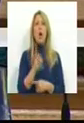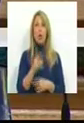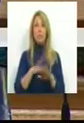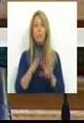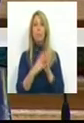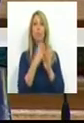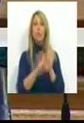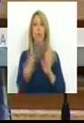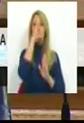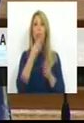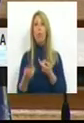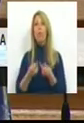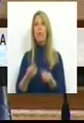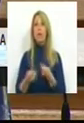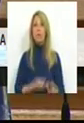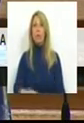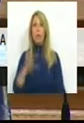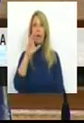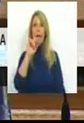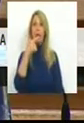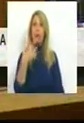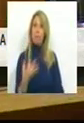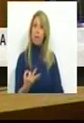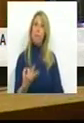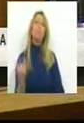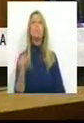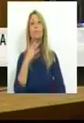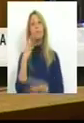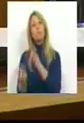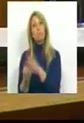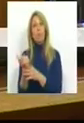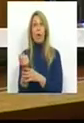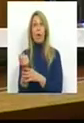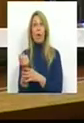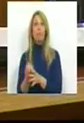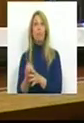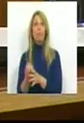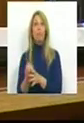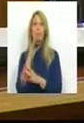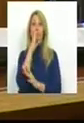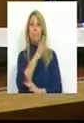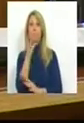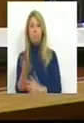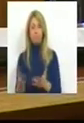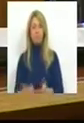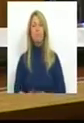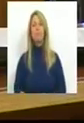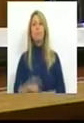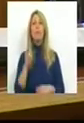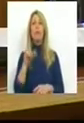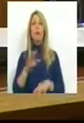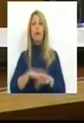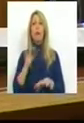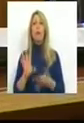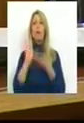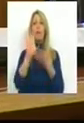de governação da RTP, que foi implementado pelo anterior Governo, no que diz respeito ao